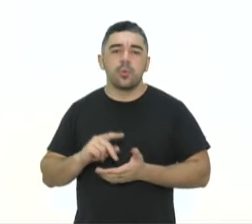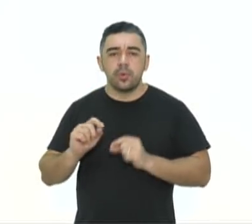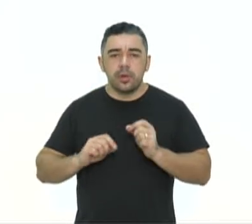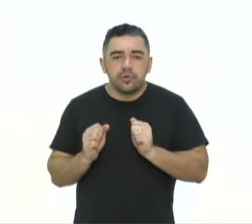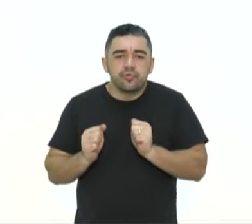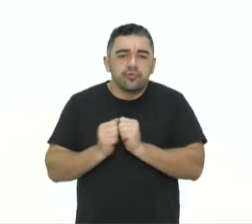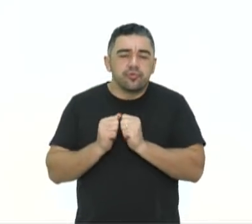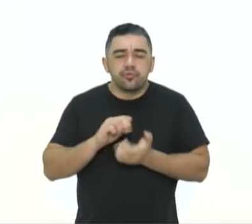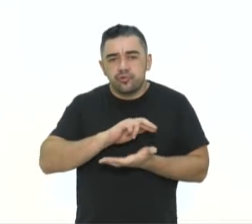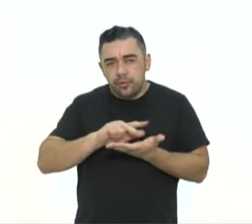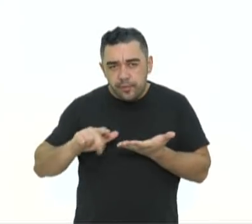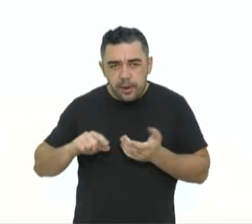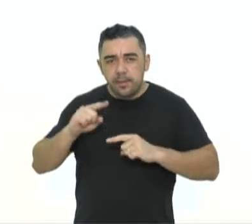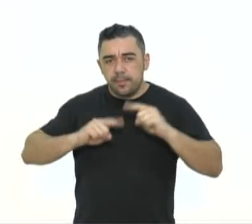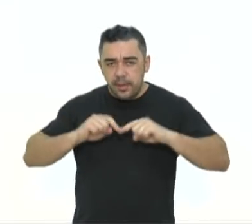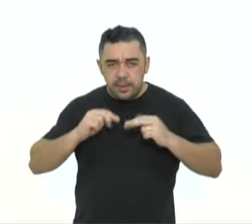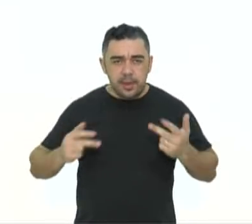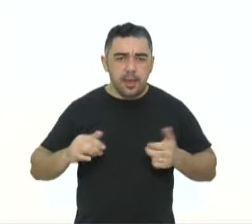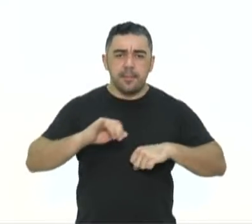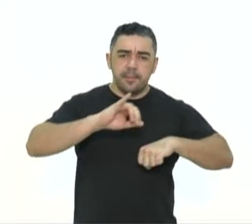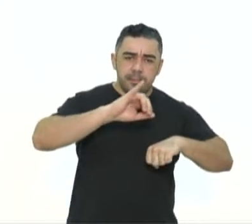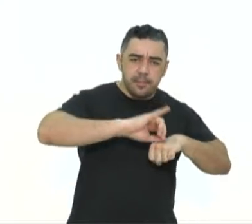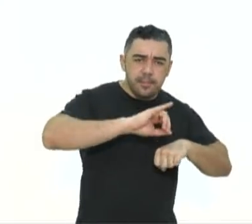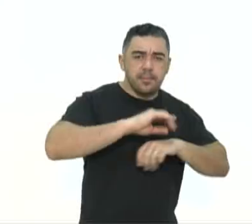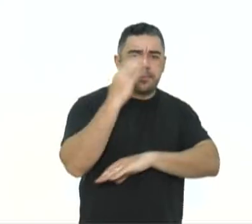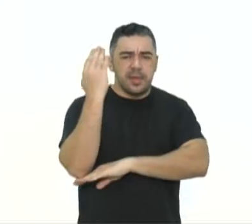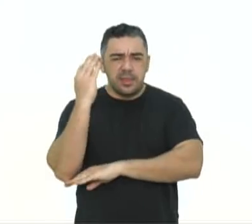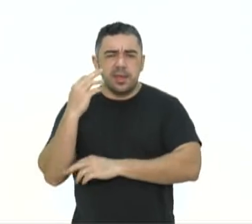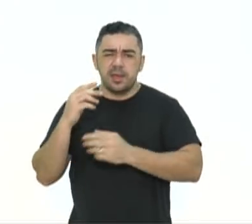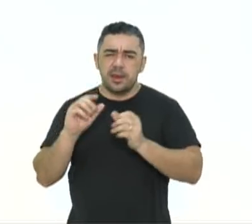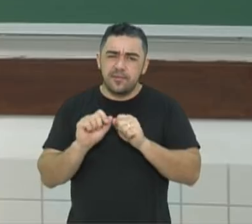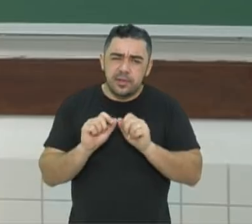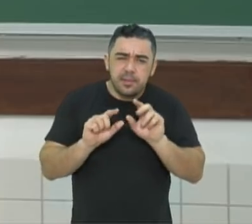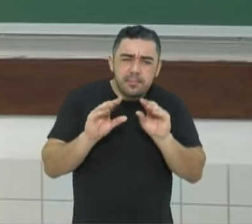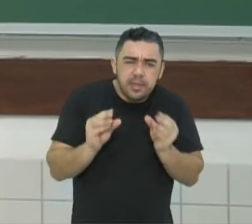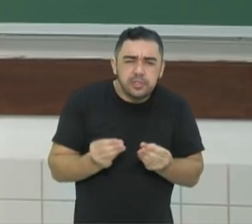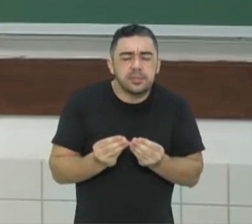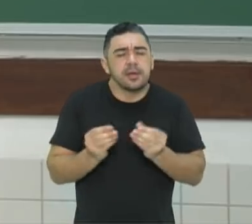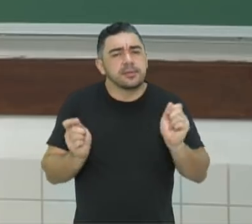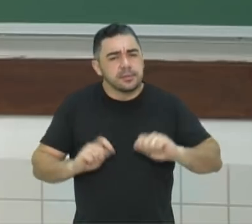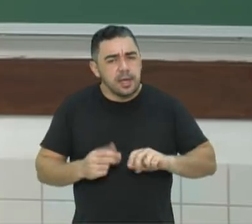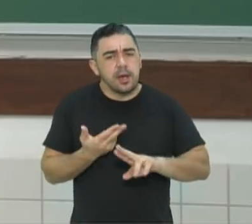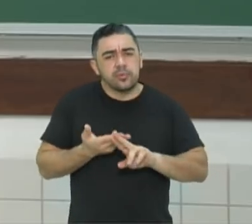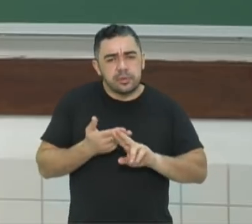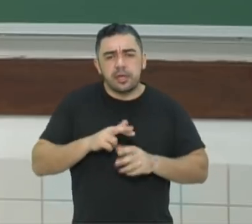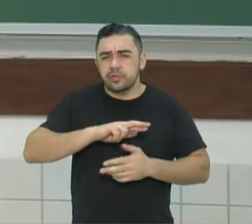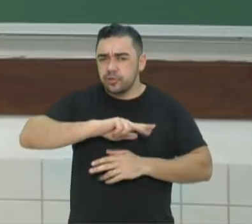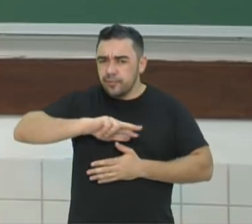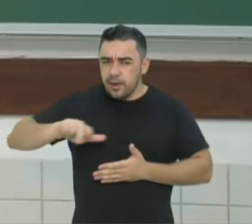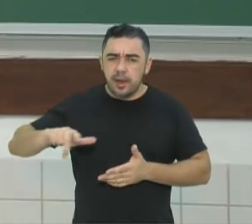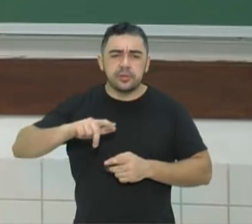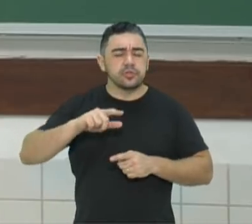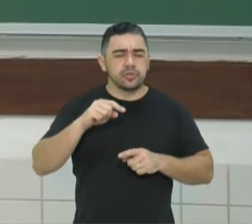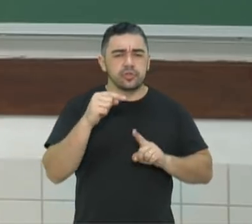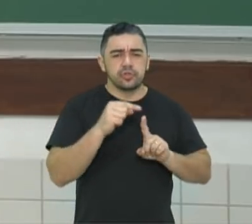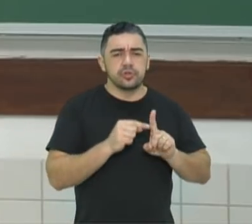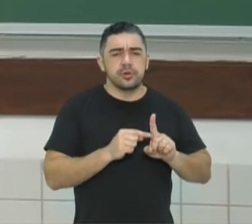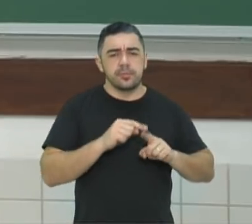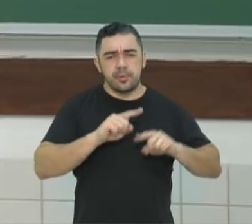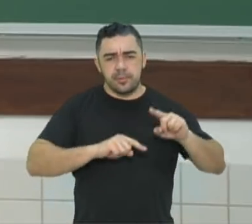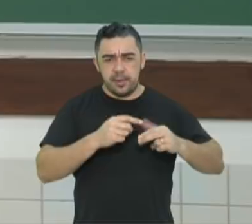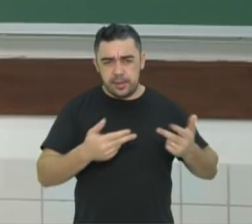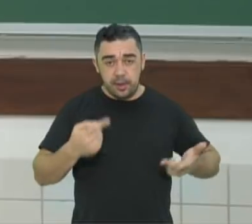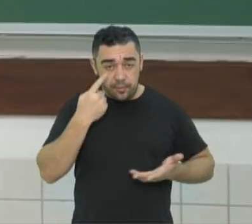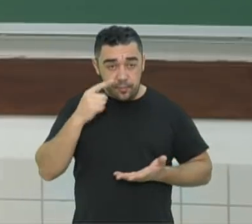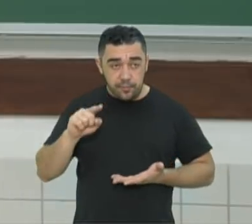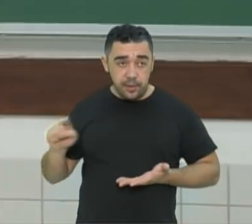com diferentes materiais, como madeira ou massa de modelar, etc. Então, pode-se usar vários tipos de materiais para o stop motion, tá? E nós vamos ver algumas